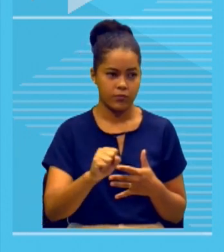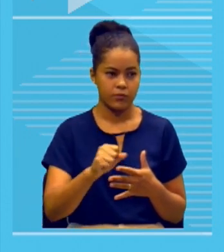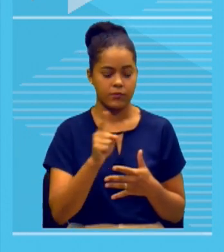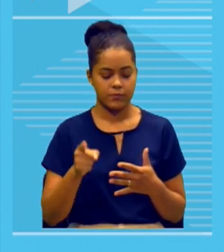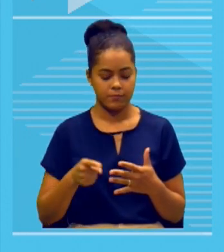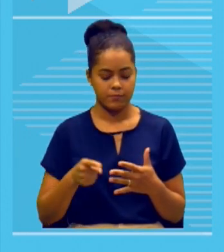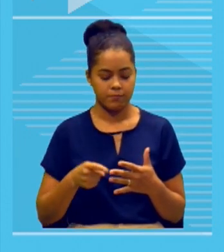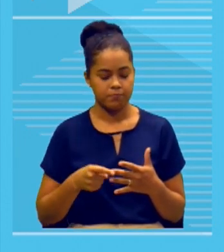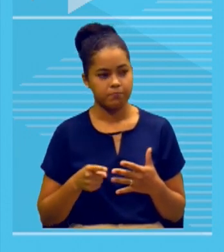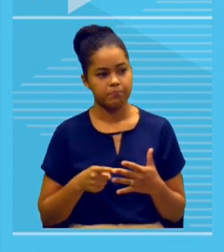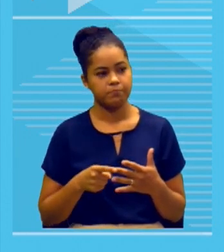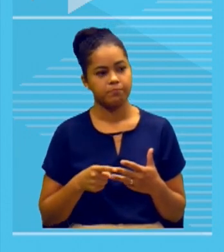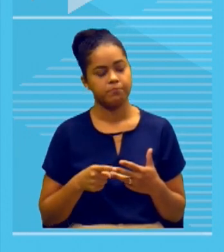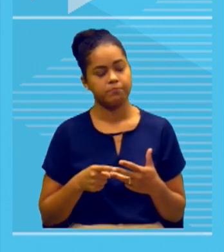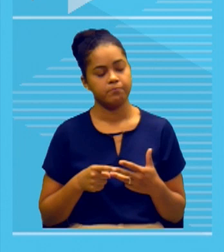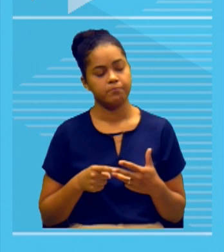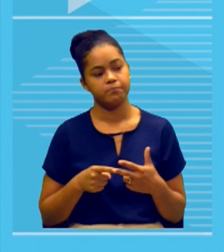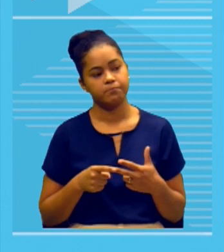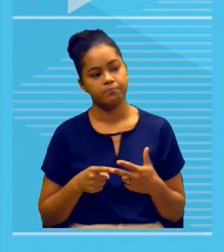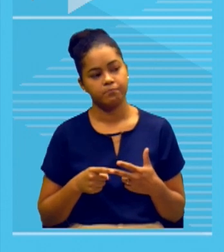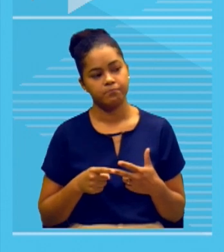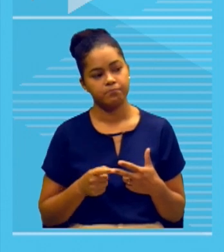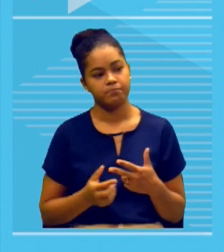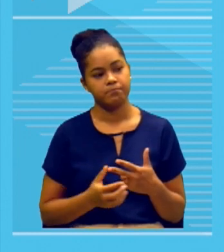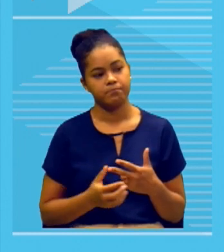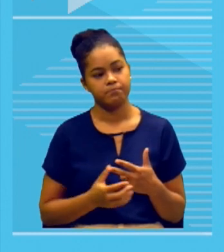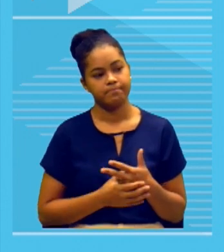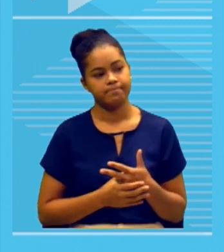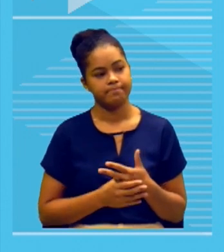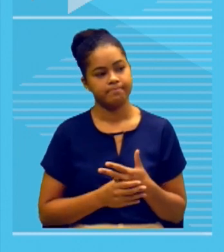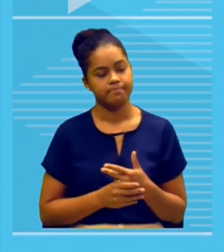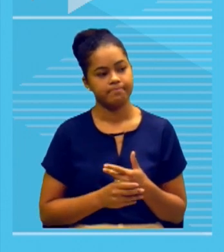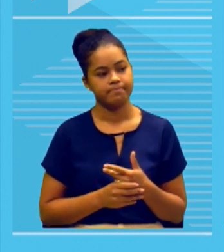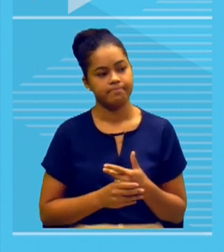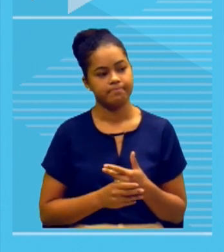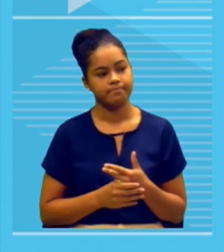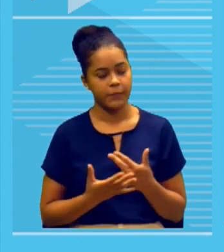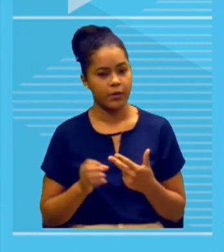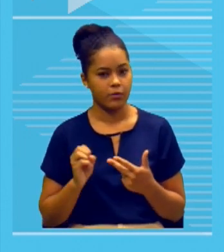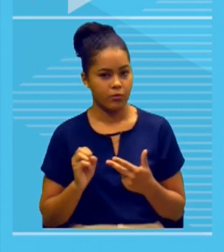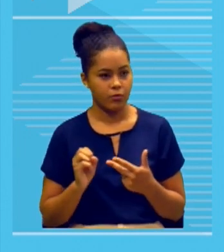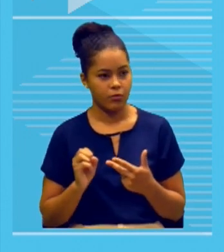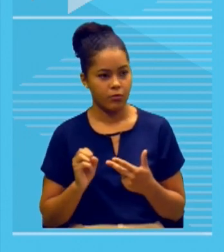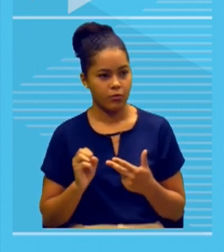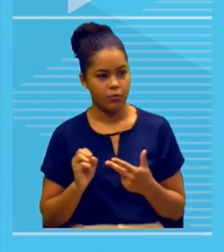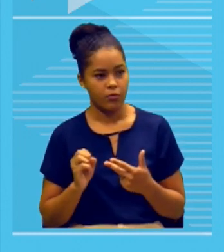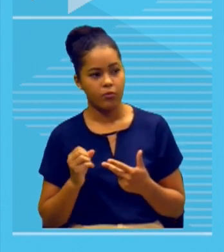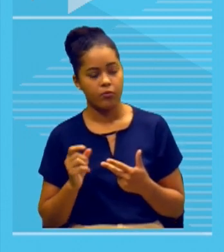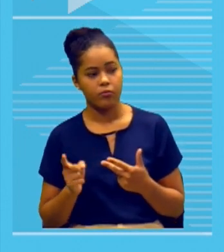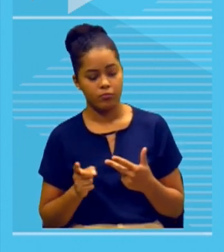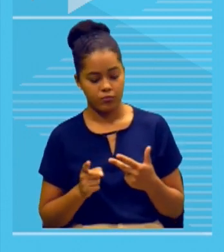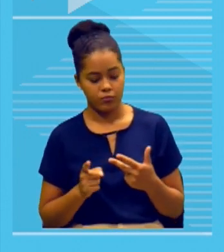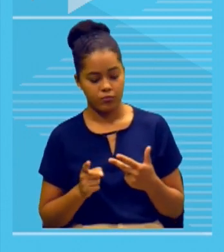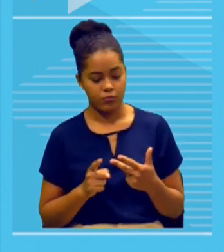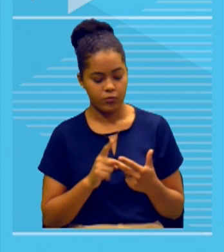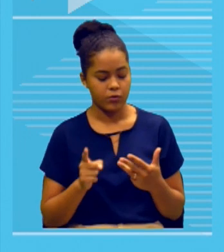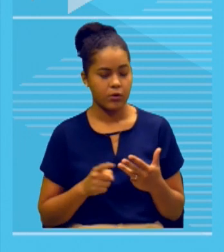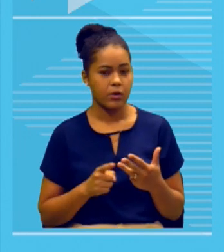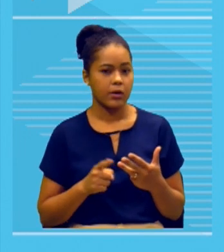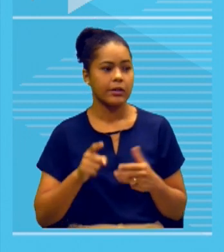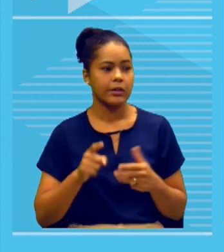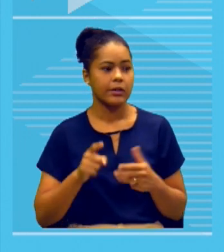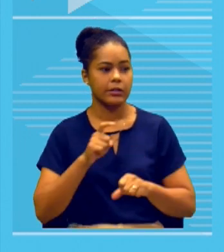consecutivas é uma duas três quatro cinco seis beleza aí nós temos as